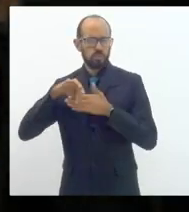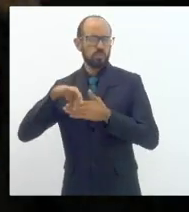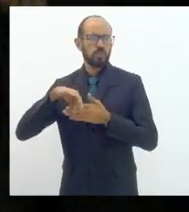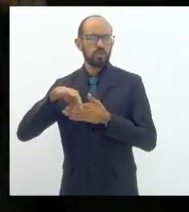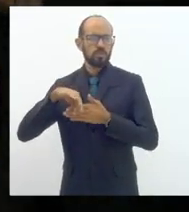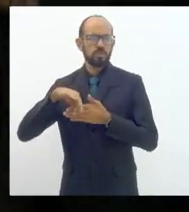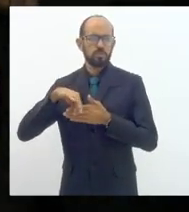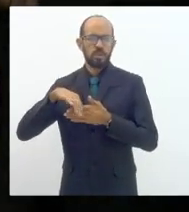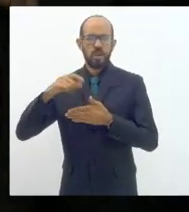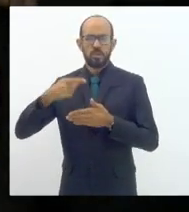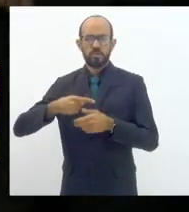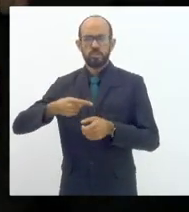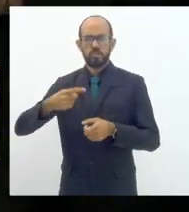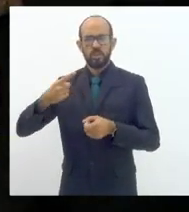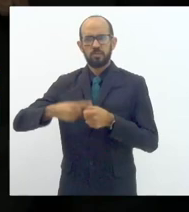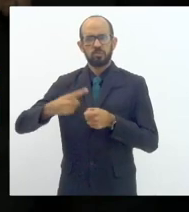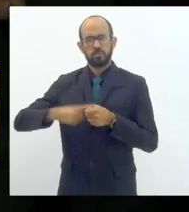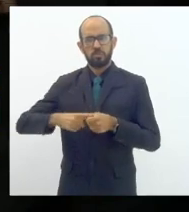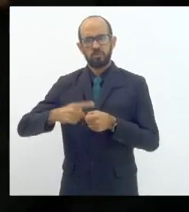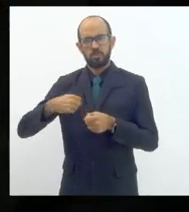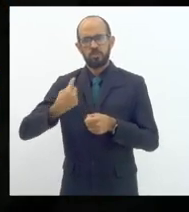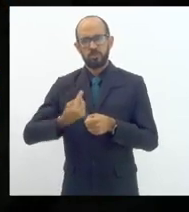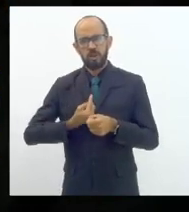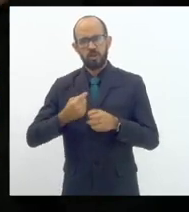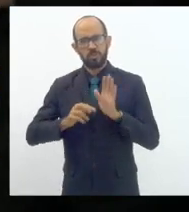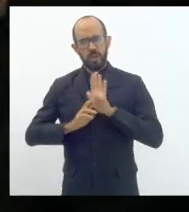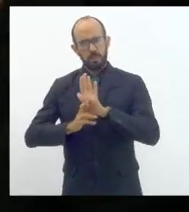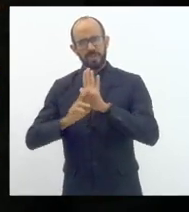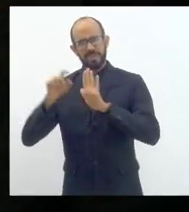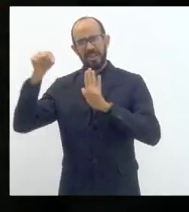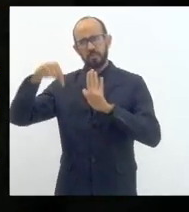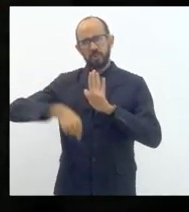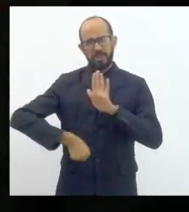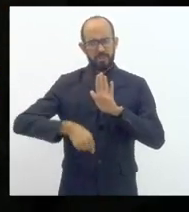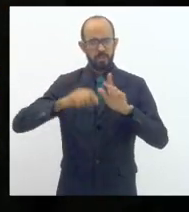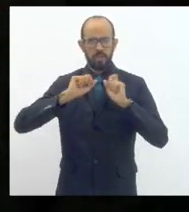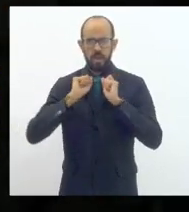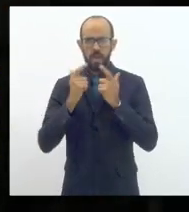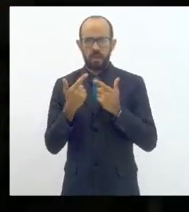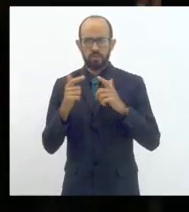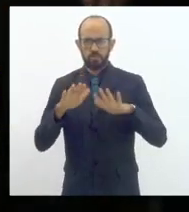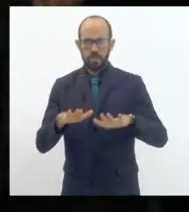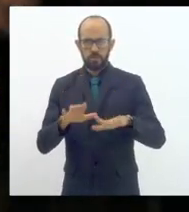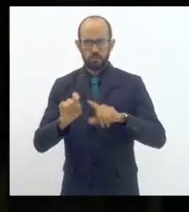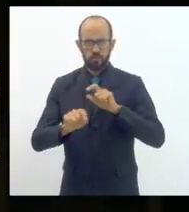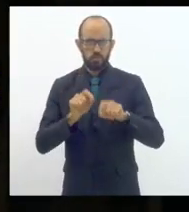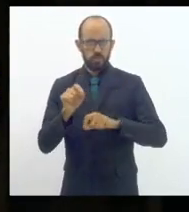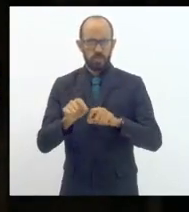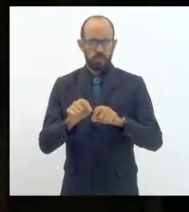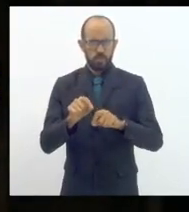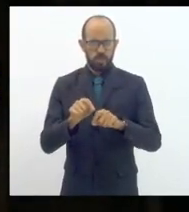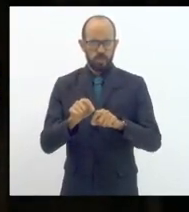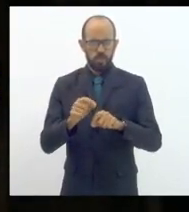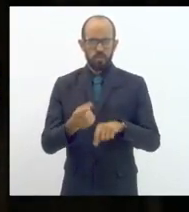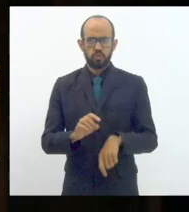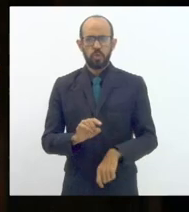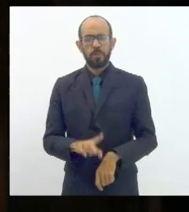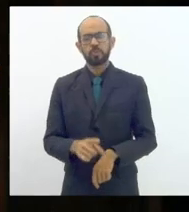saiu do nosso município para representar aqui na Alerj. Mas um de nós tem